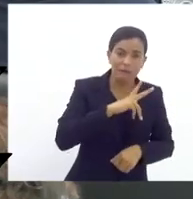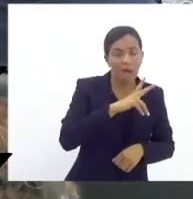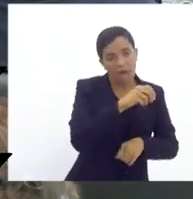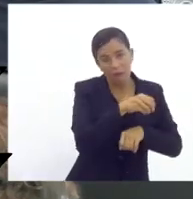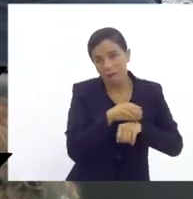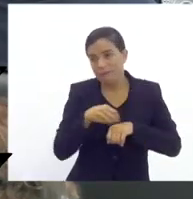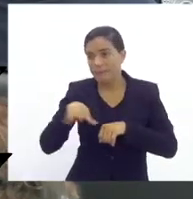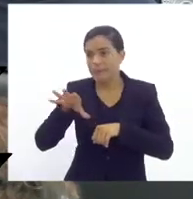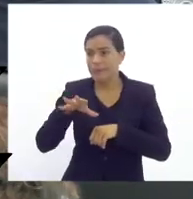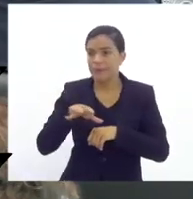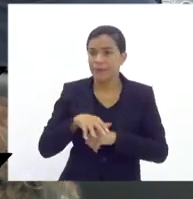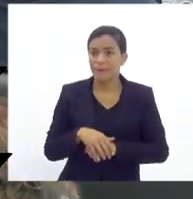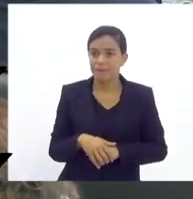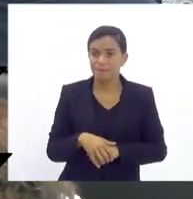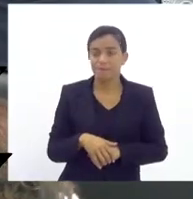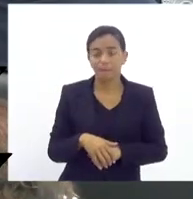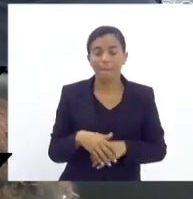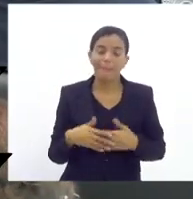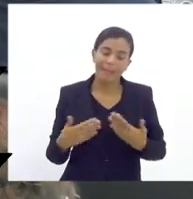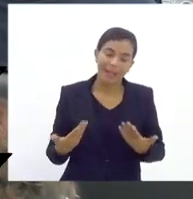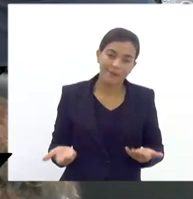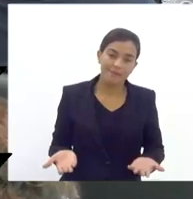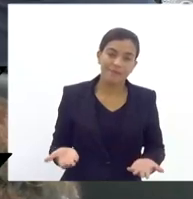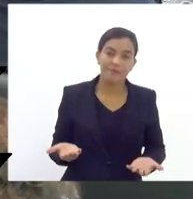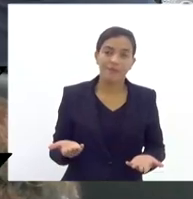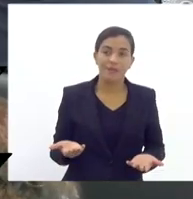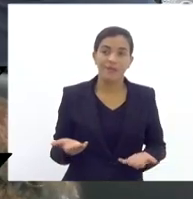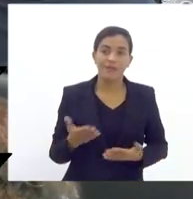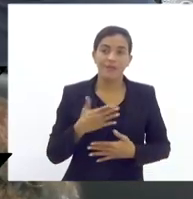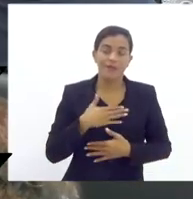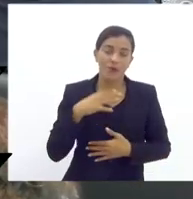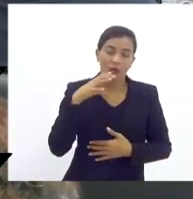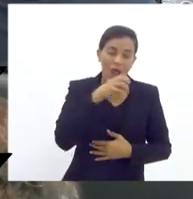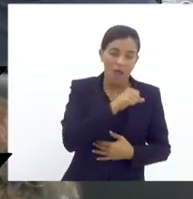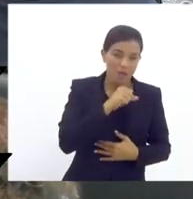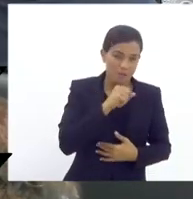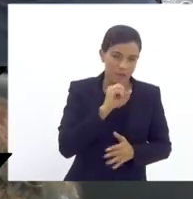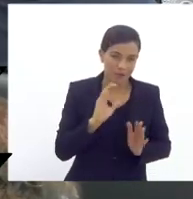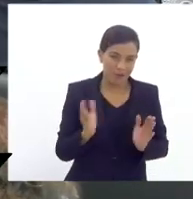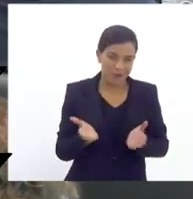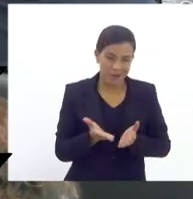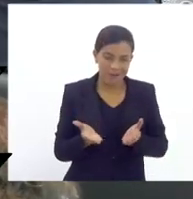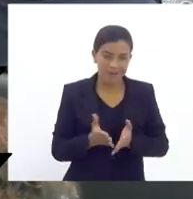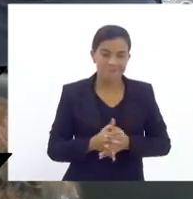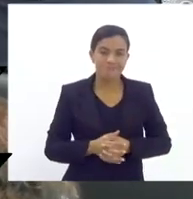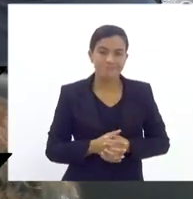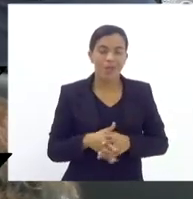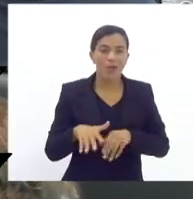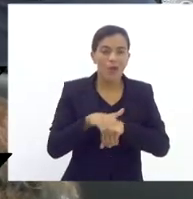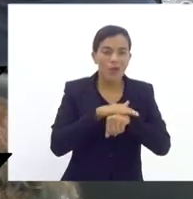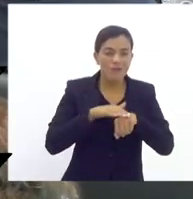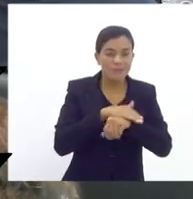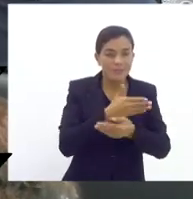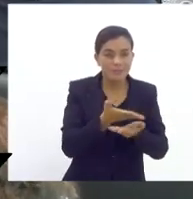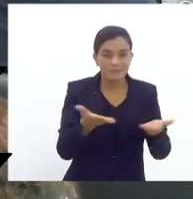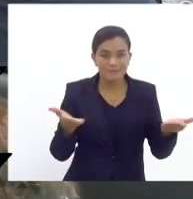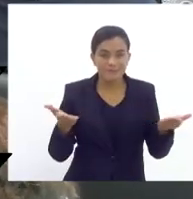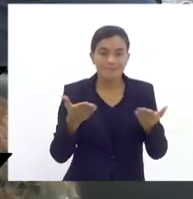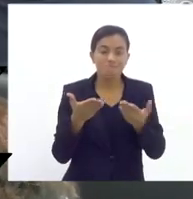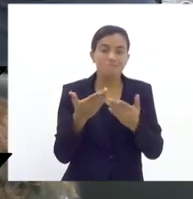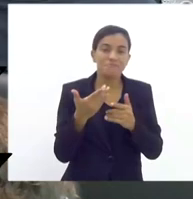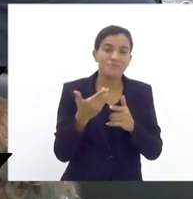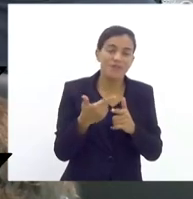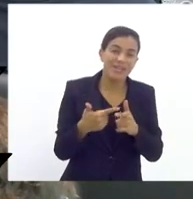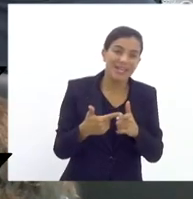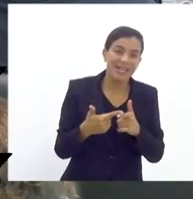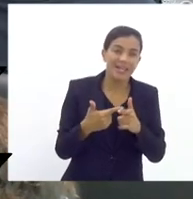retorno gente é isso assim eu vou aqui rapidamente falar com vocês que essas coisas que